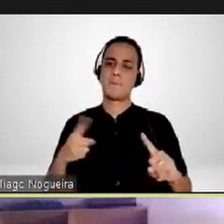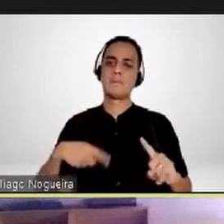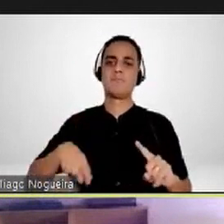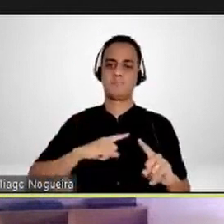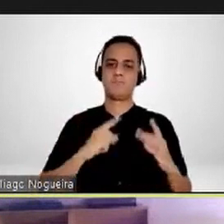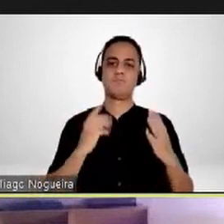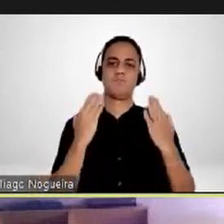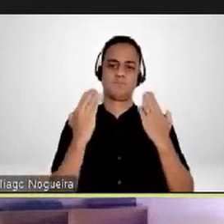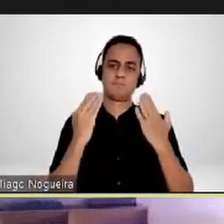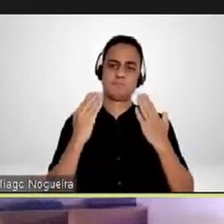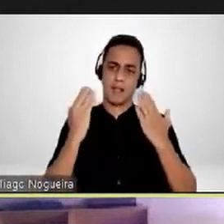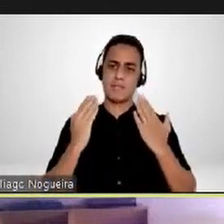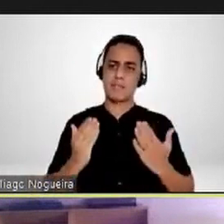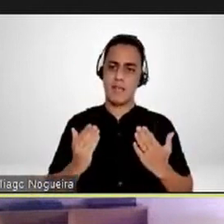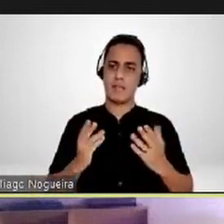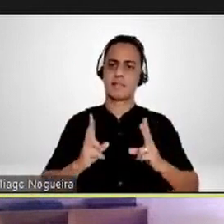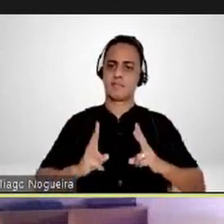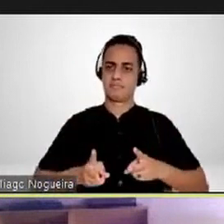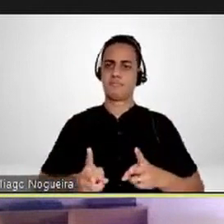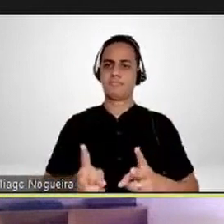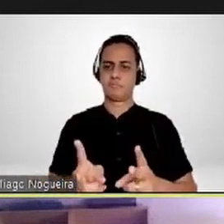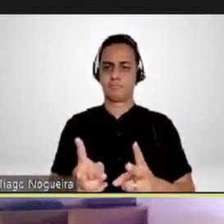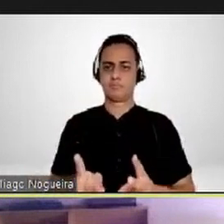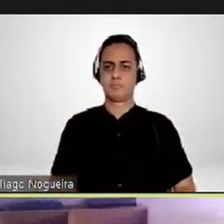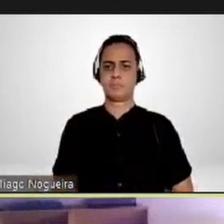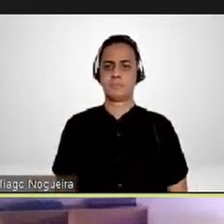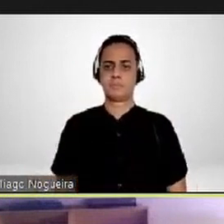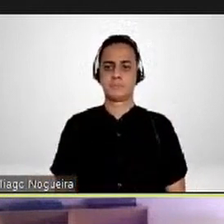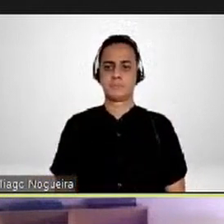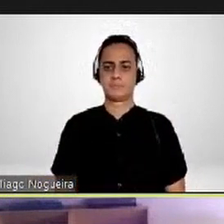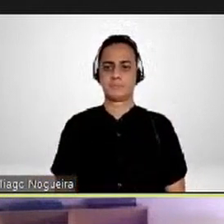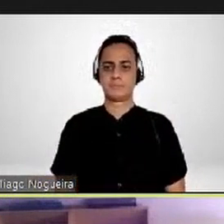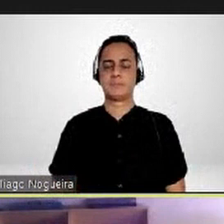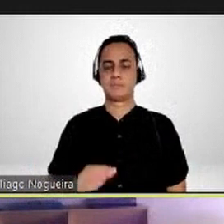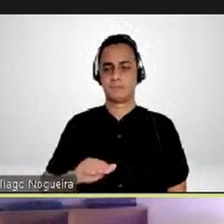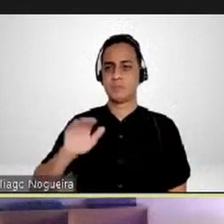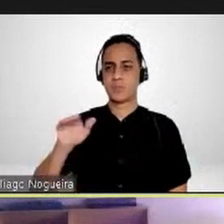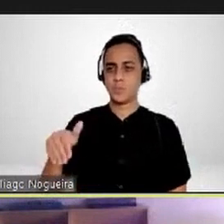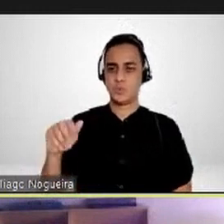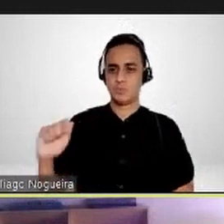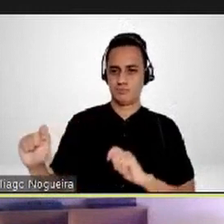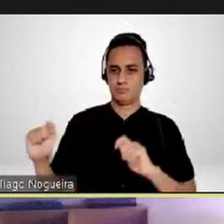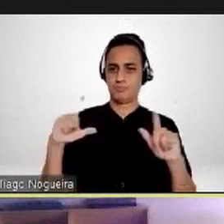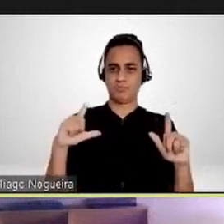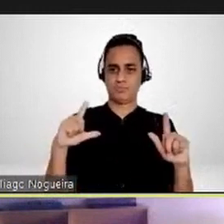lá, Leandro, por favor. Pode passar.